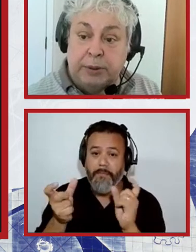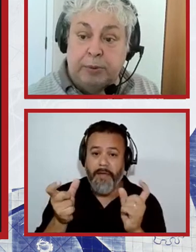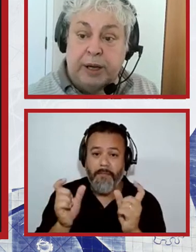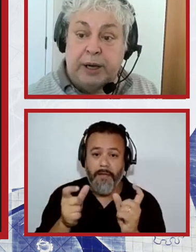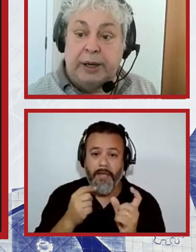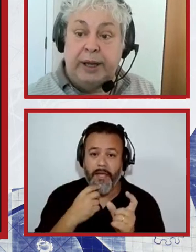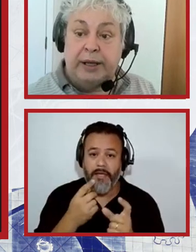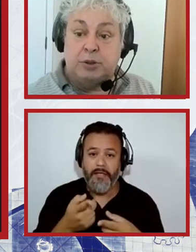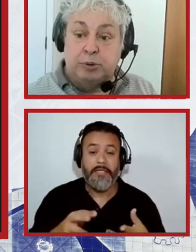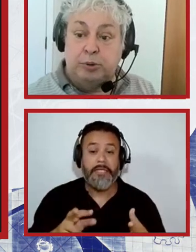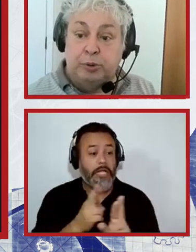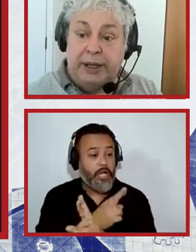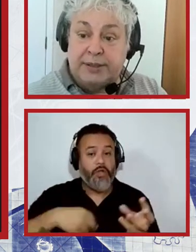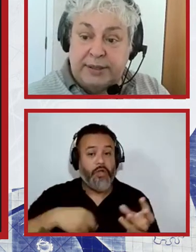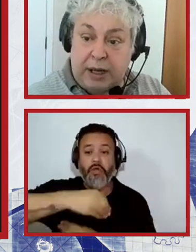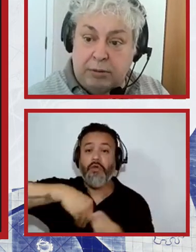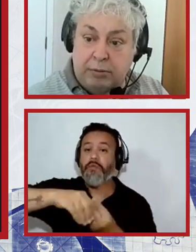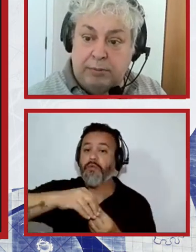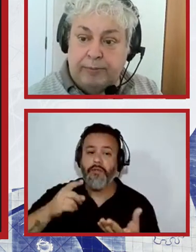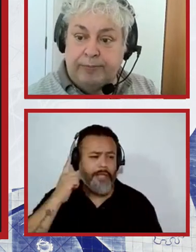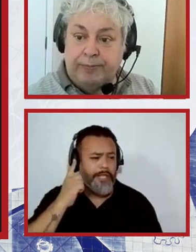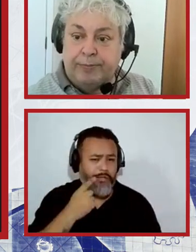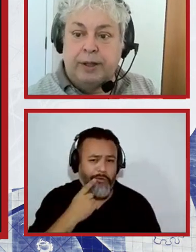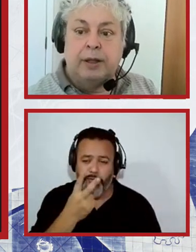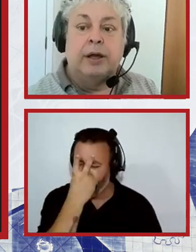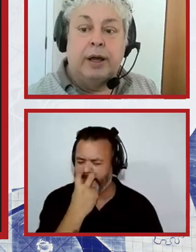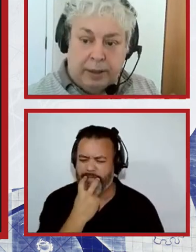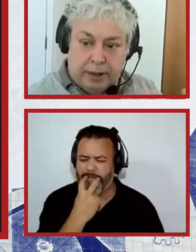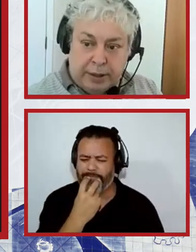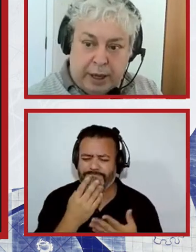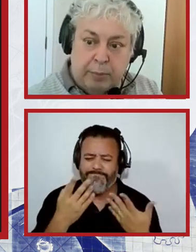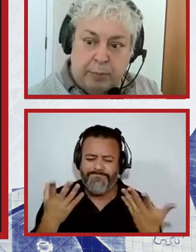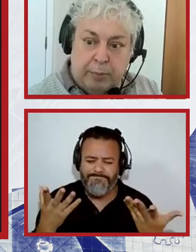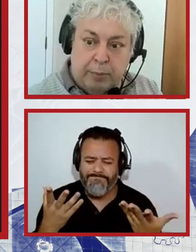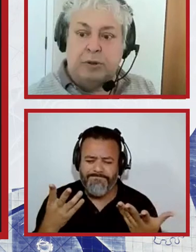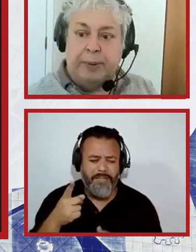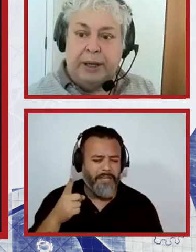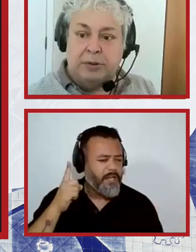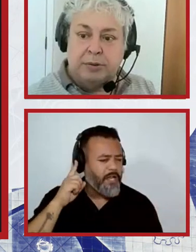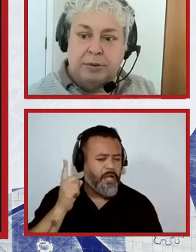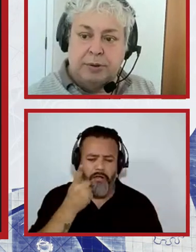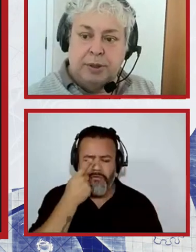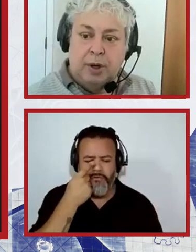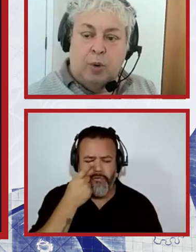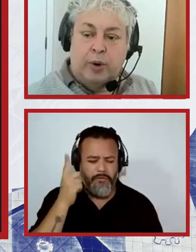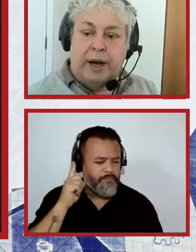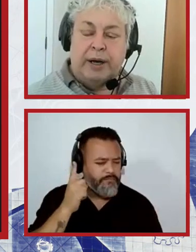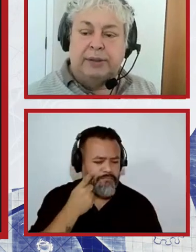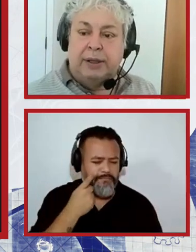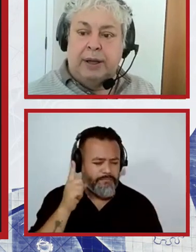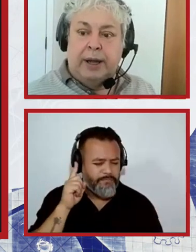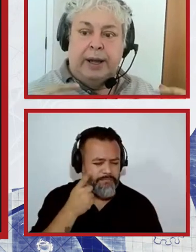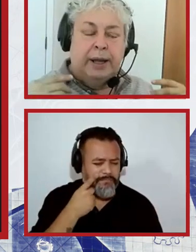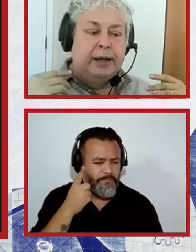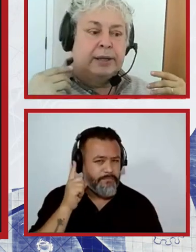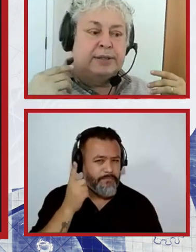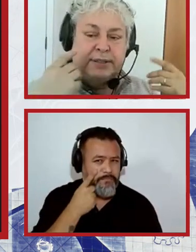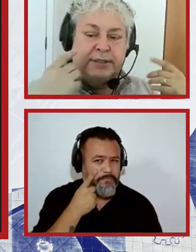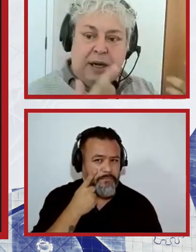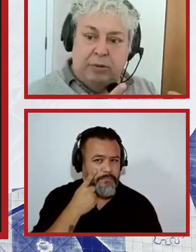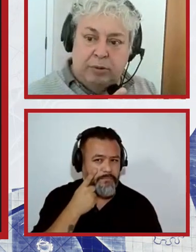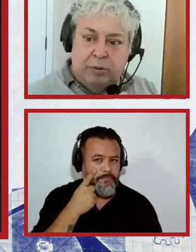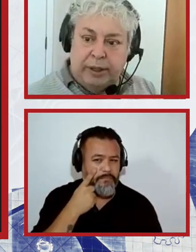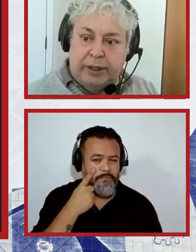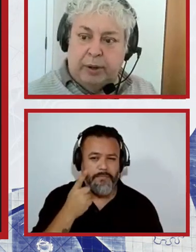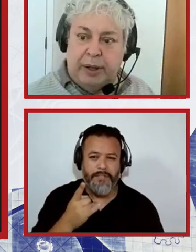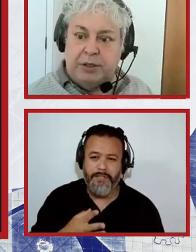misturadas. Por exemplo, o cara é surdo e cego. É muito mais complexo. O cara, ele